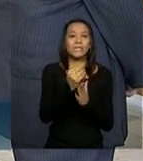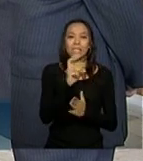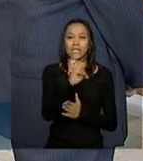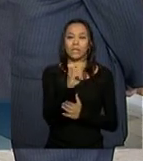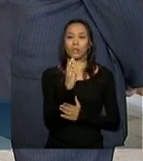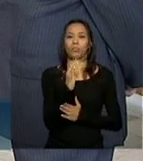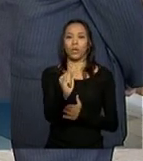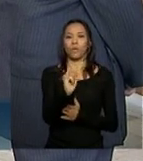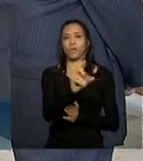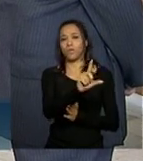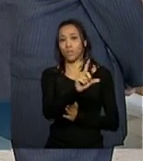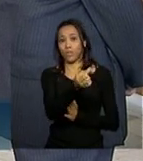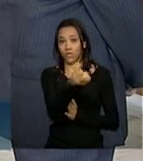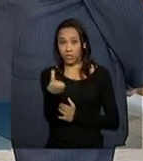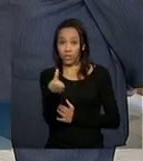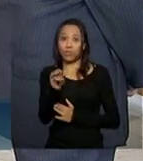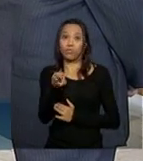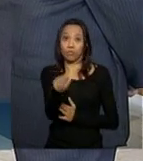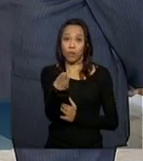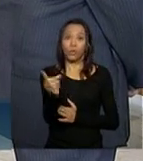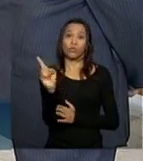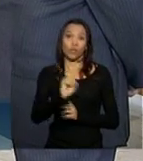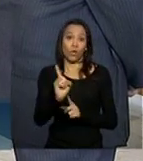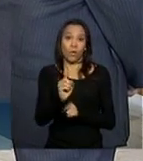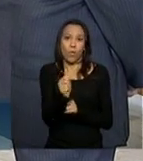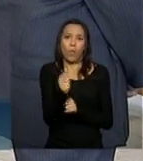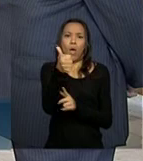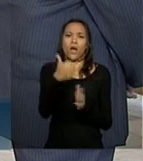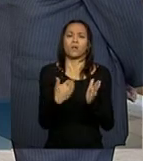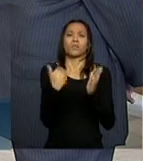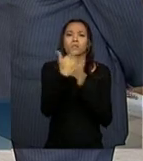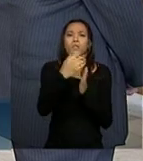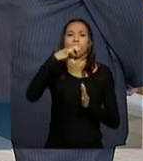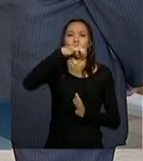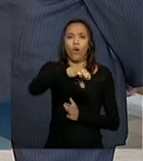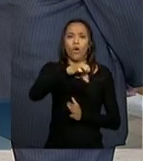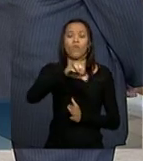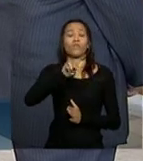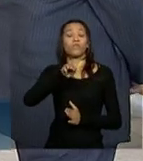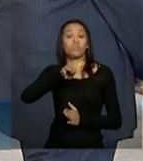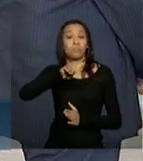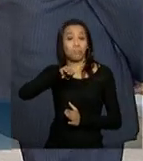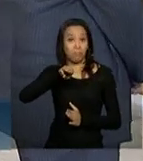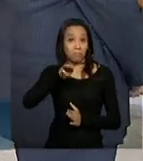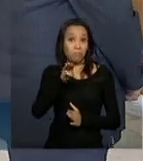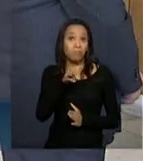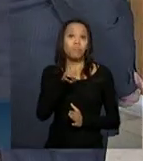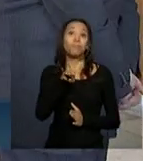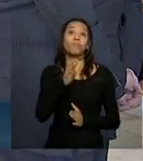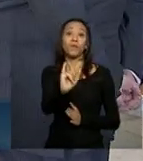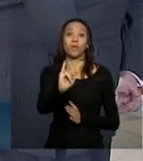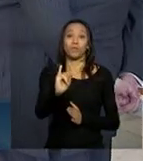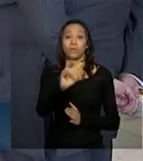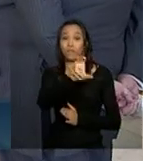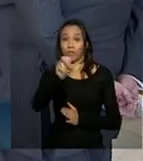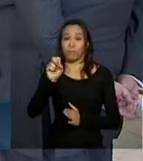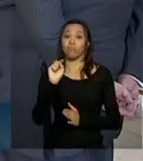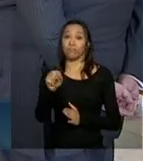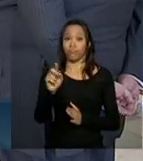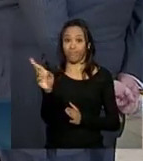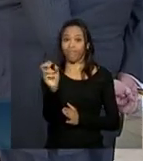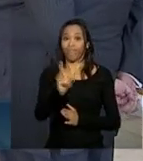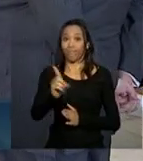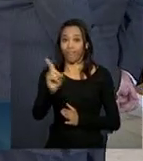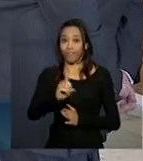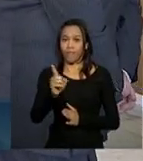bilhões e 600 milhões de dólares para quase 9 bilhões US$ 1,5 bilhão de dólares. E o Brasil vende para a Índia